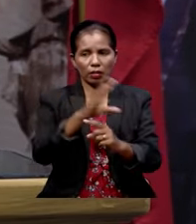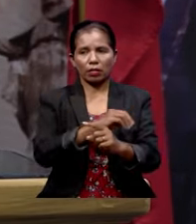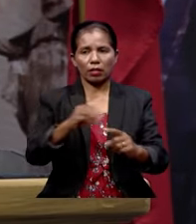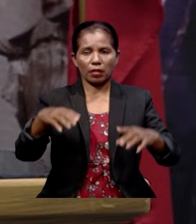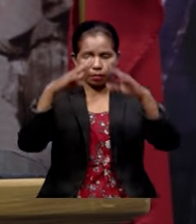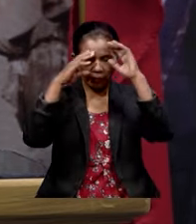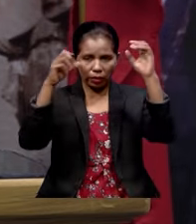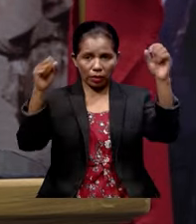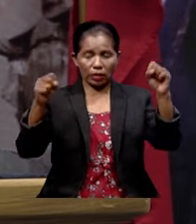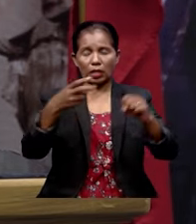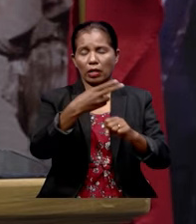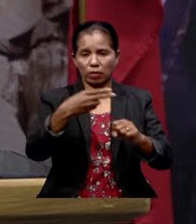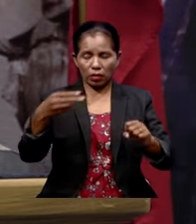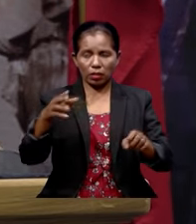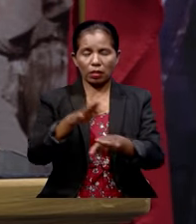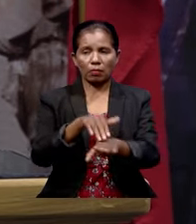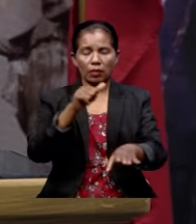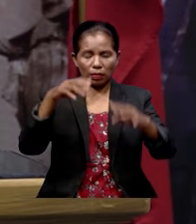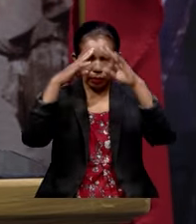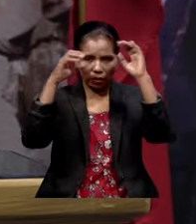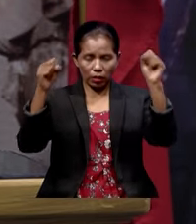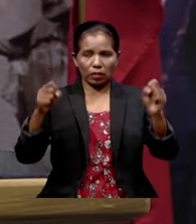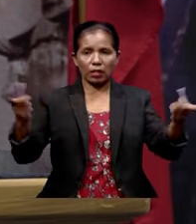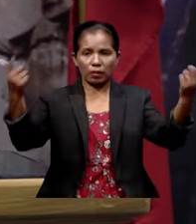presidente Prabowo, convida o presidente a tomar